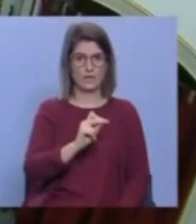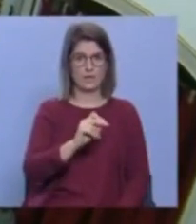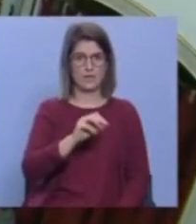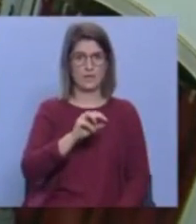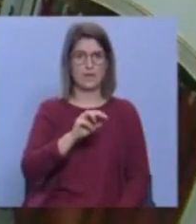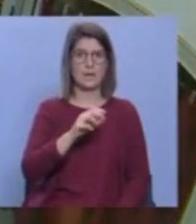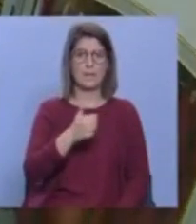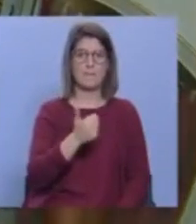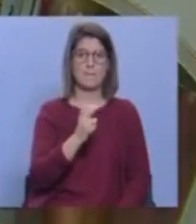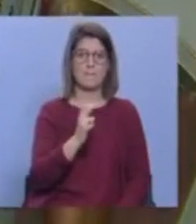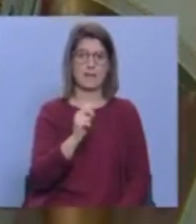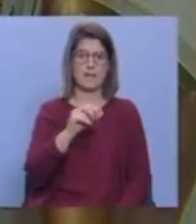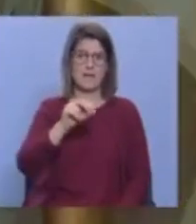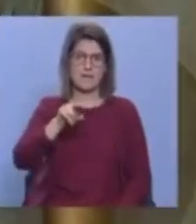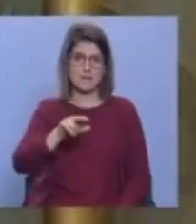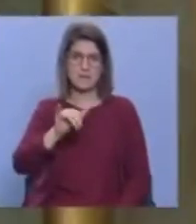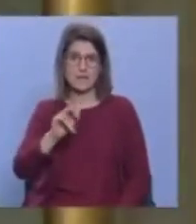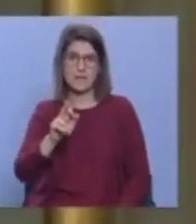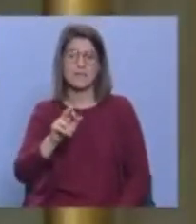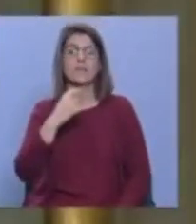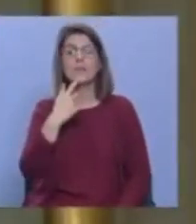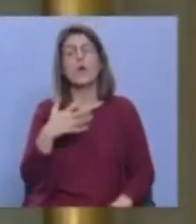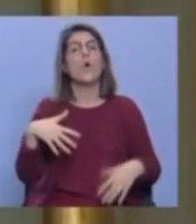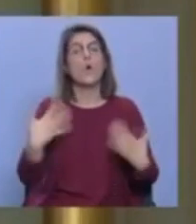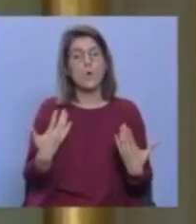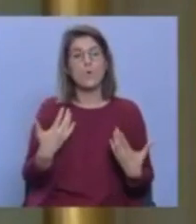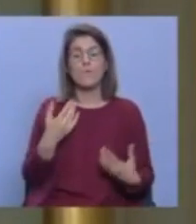então, como um célebre pregador dizia,